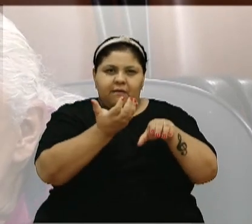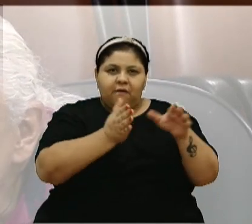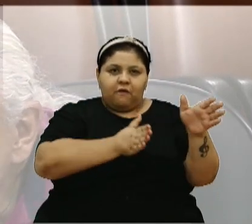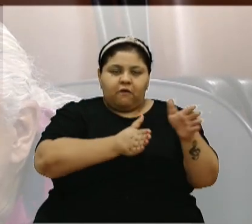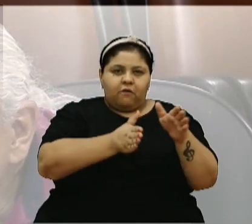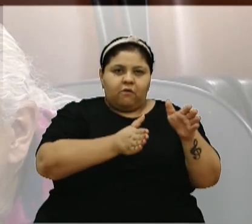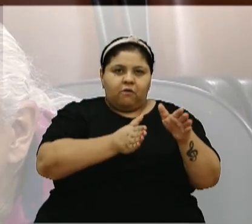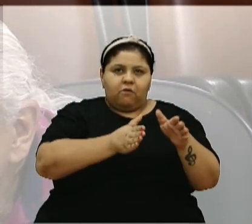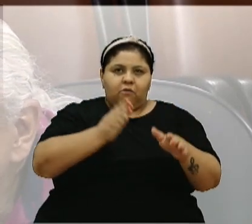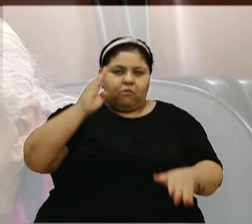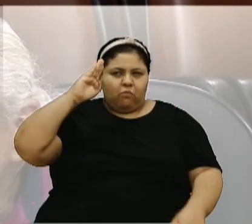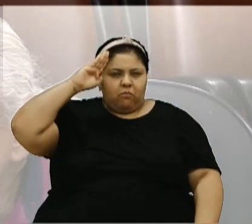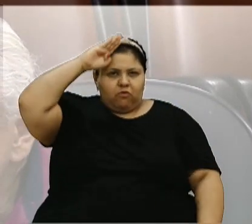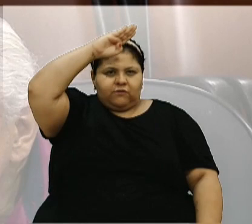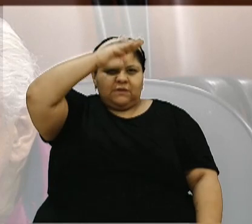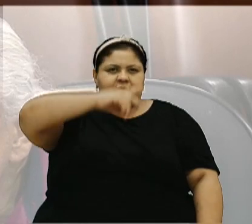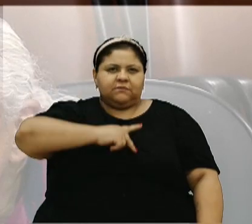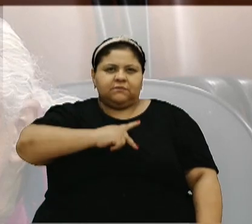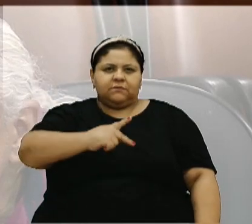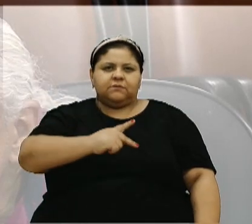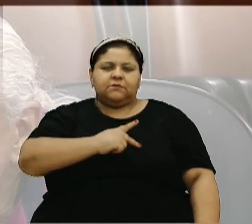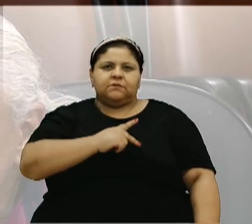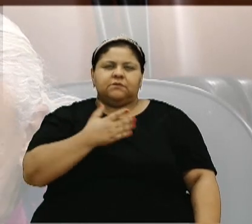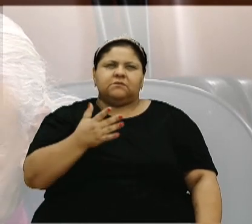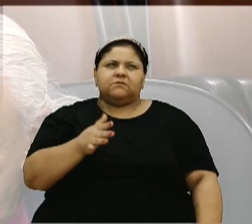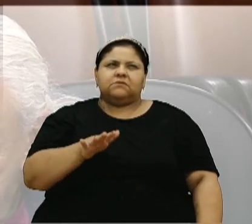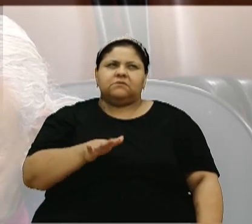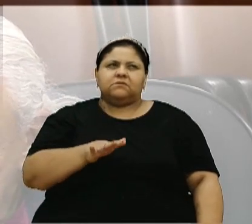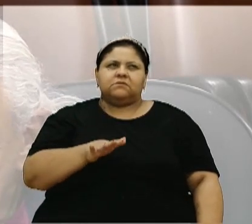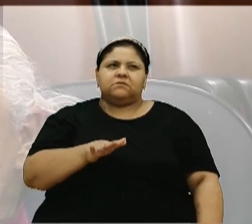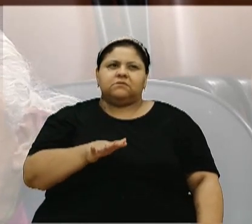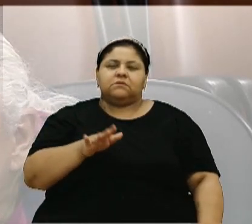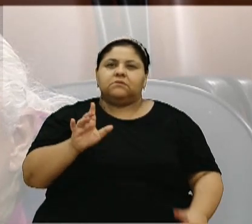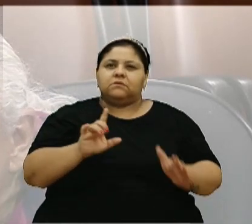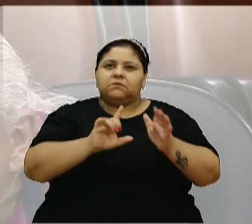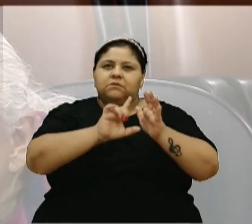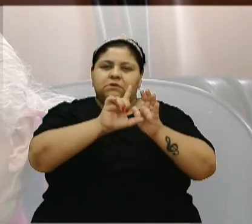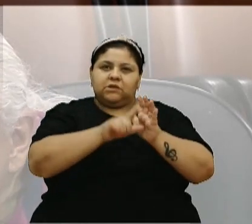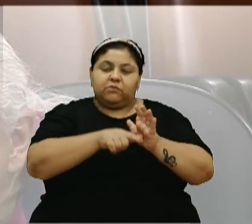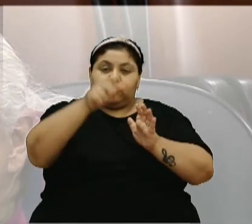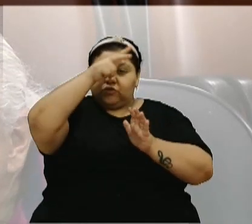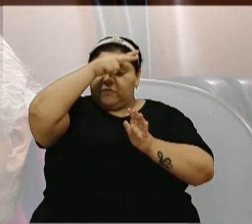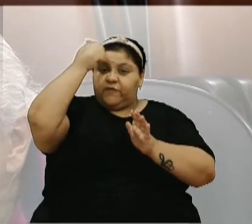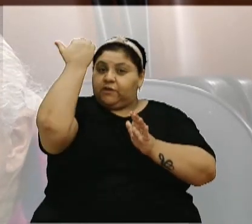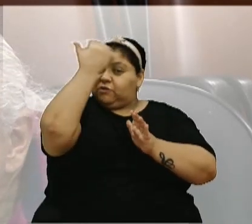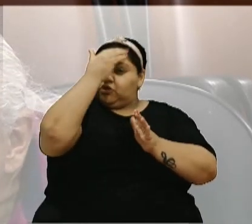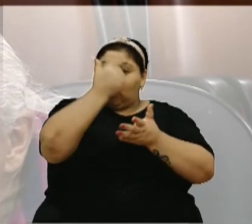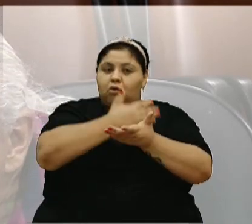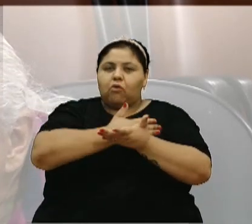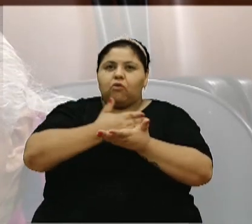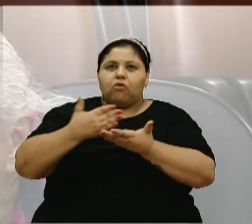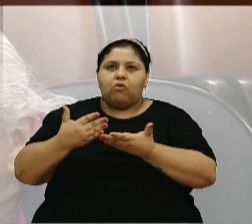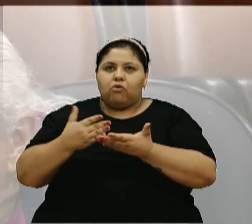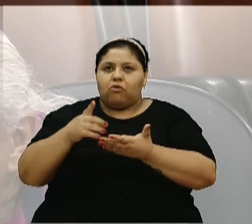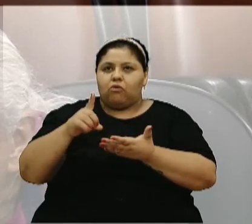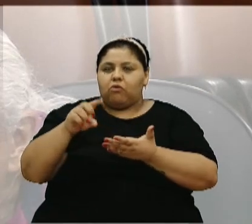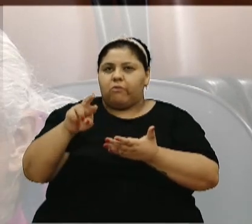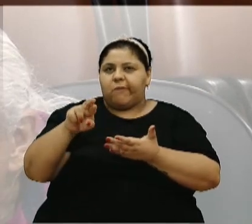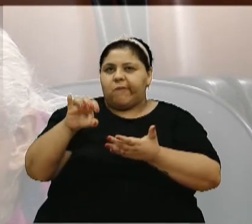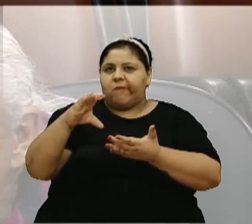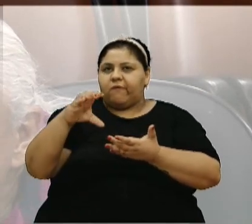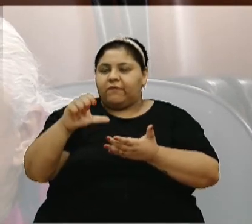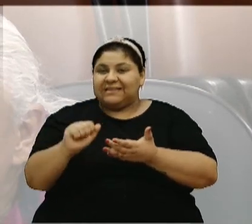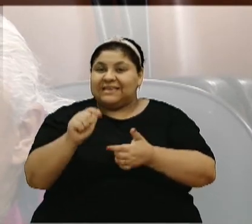era presidente, foi ali logo que o prefeito Adiló assumiu, e a Drica, Adriana de Lucena,